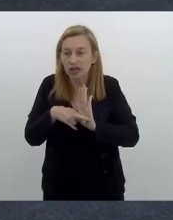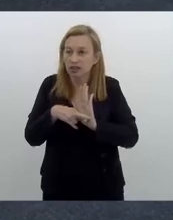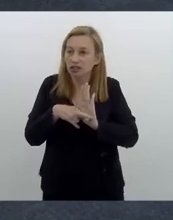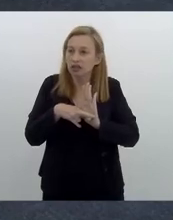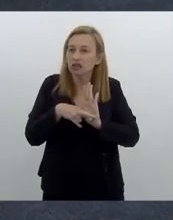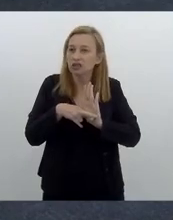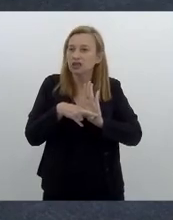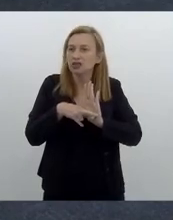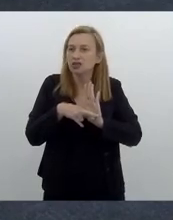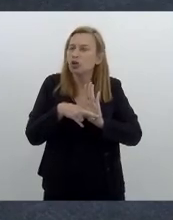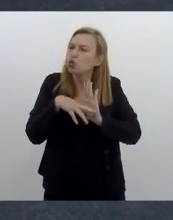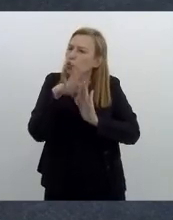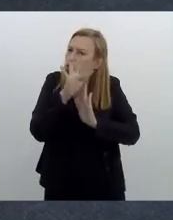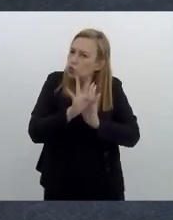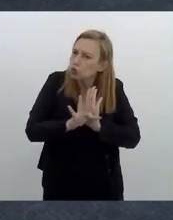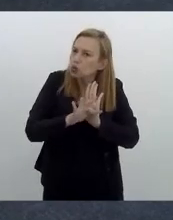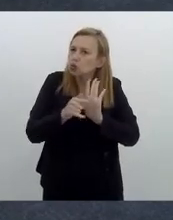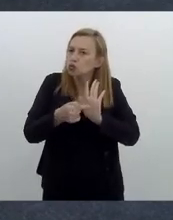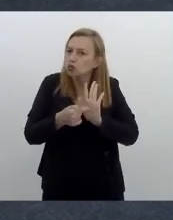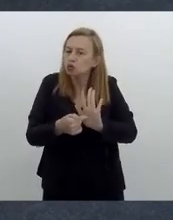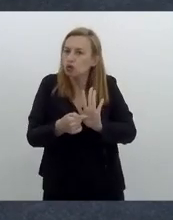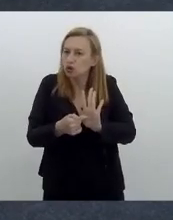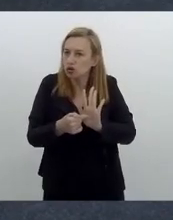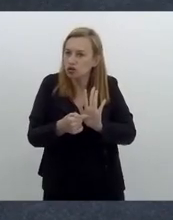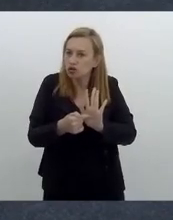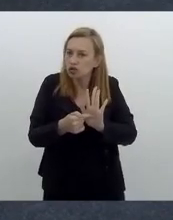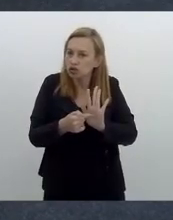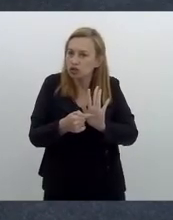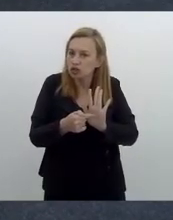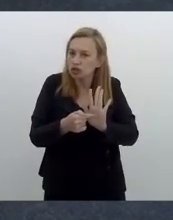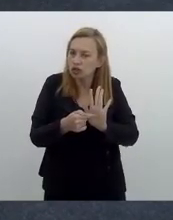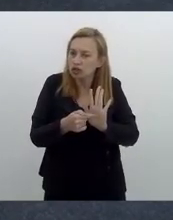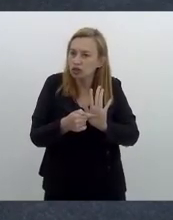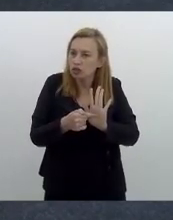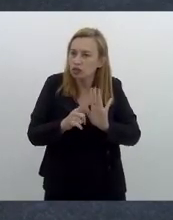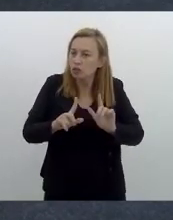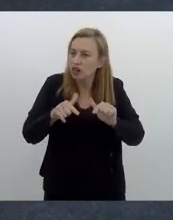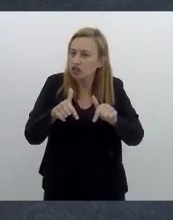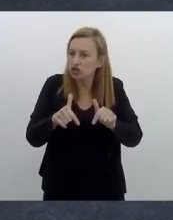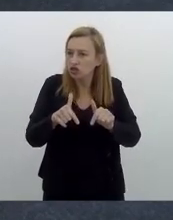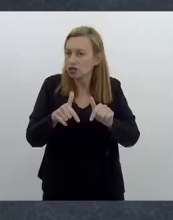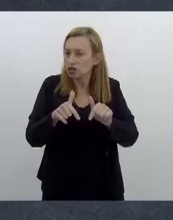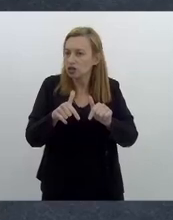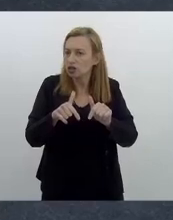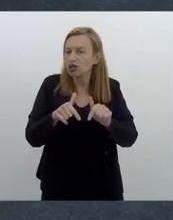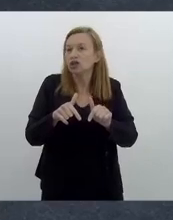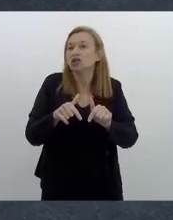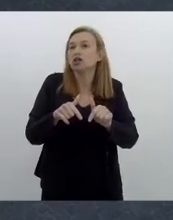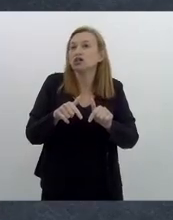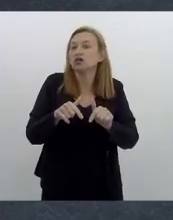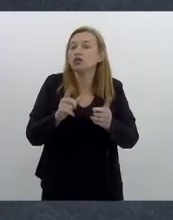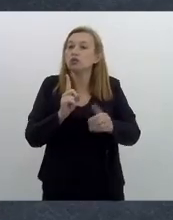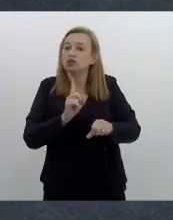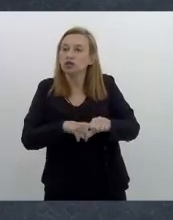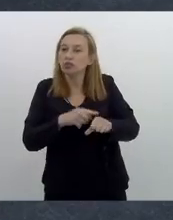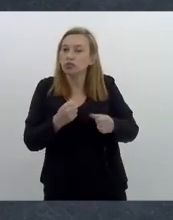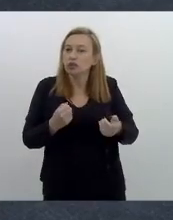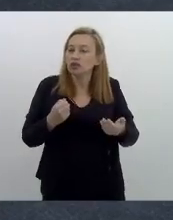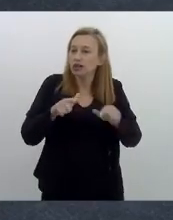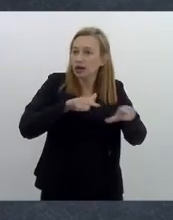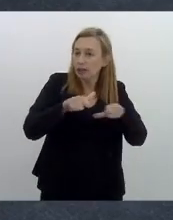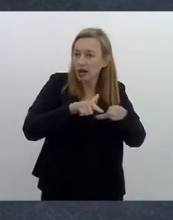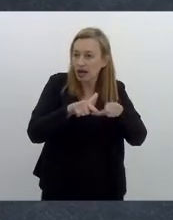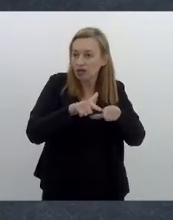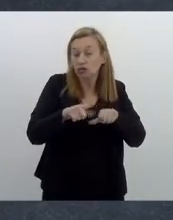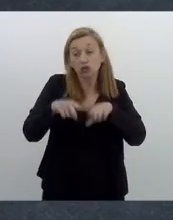O texto define A dosimetria Da aplicação da regra Que é a questão Da alíquota de contribuição Do servidor As